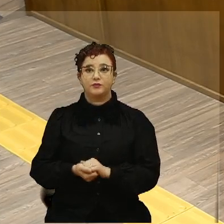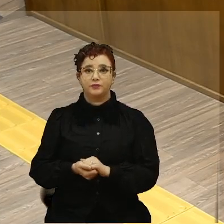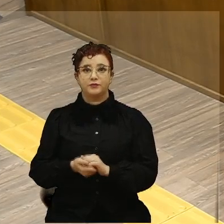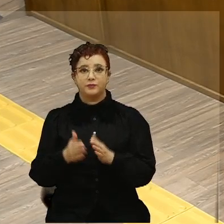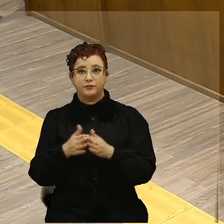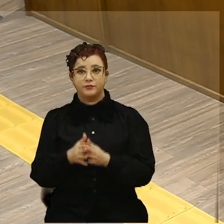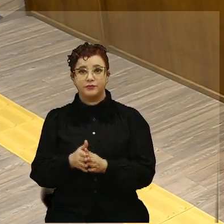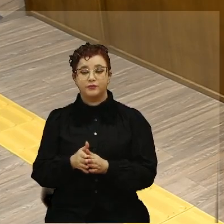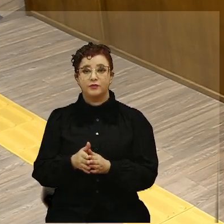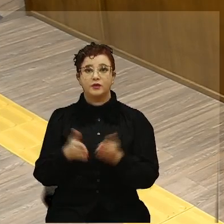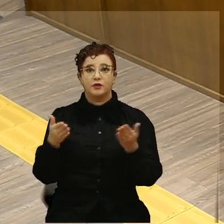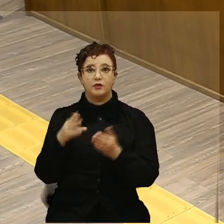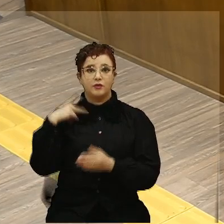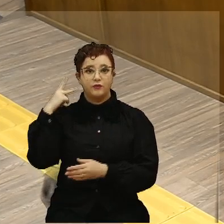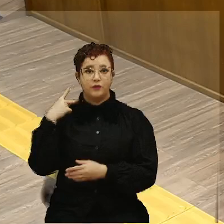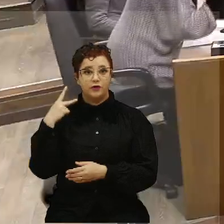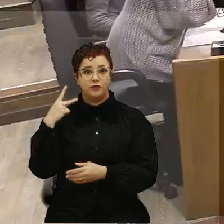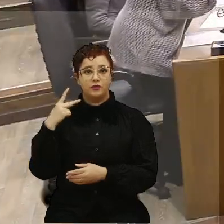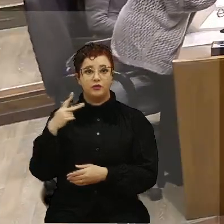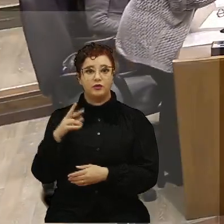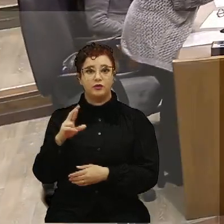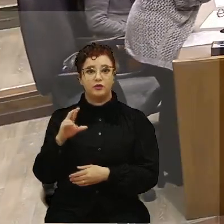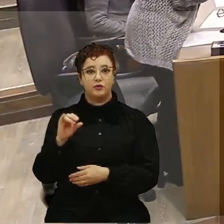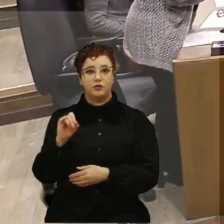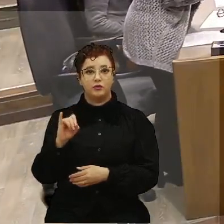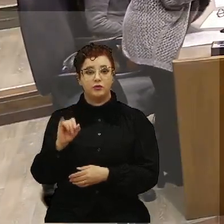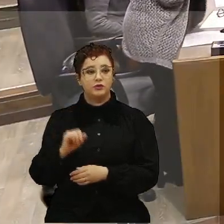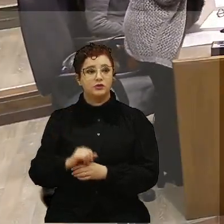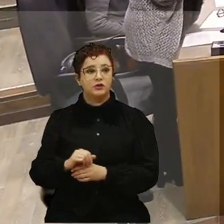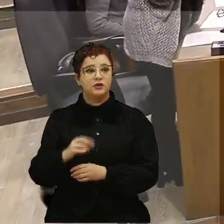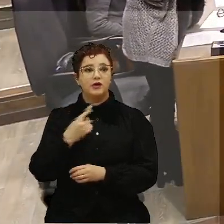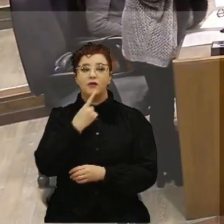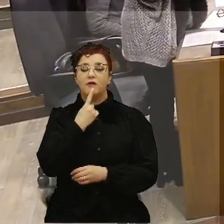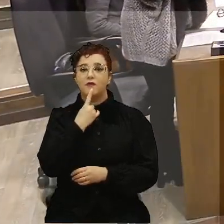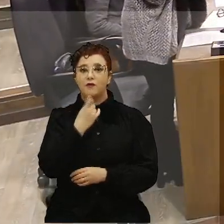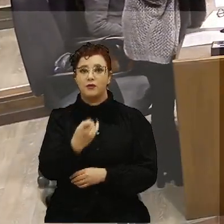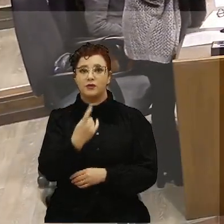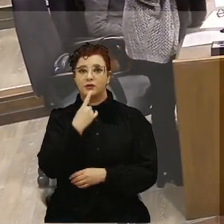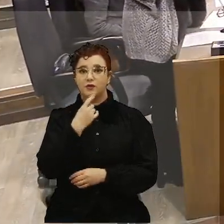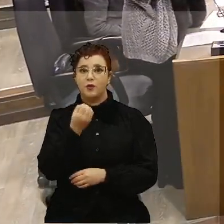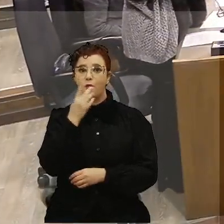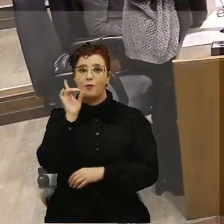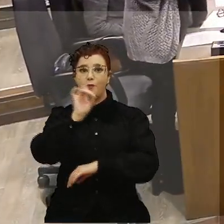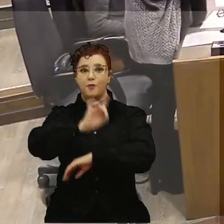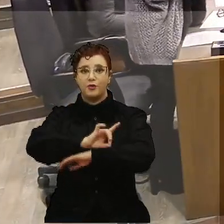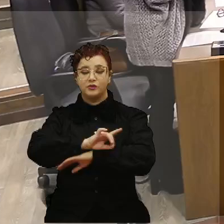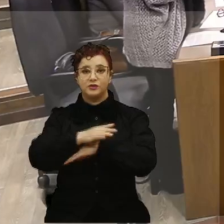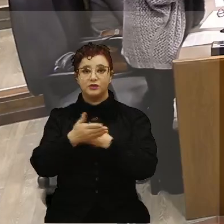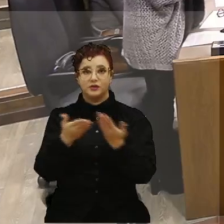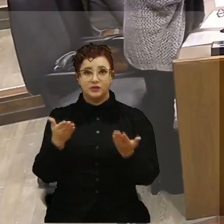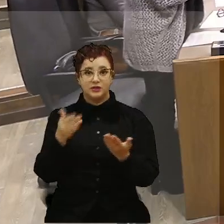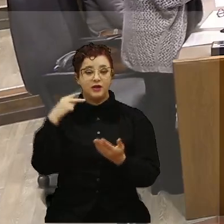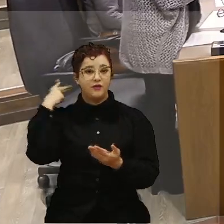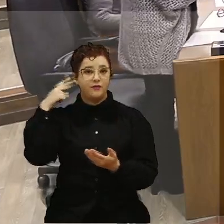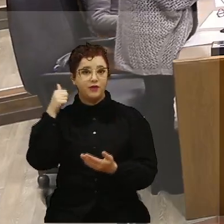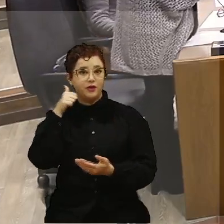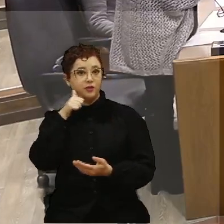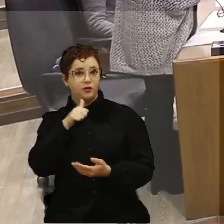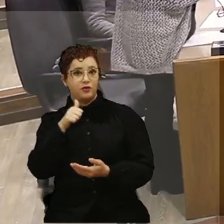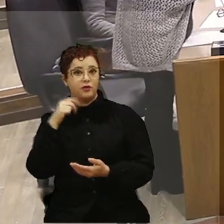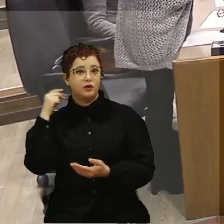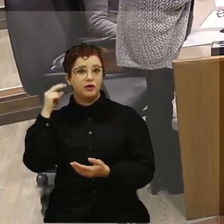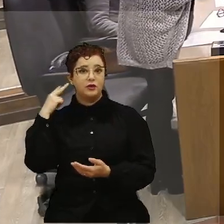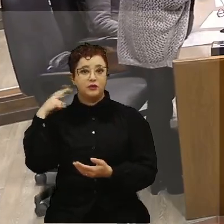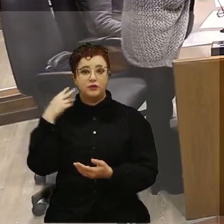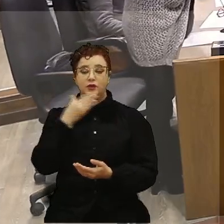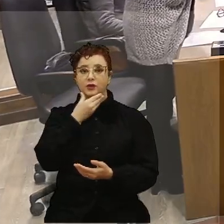Peço a Com a palavra. palavra, a vereadora Rose Peço a Frigieri. palavra. Peço a palavra. Bom dia, vereadoras, vereadores, a quem nos